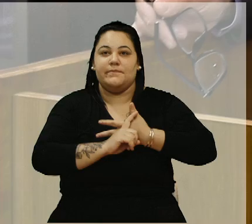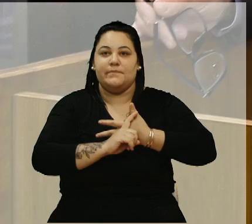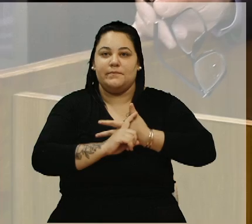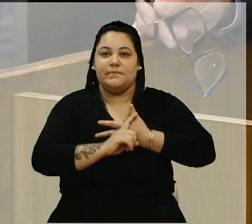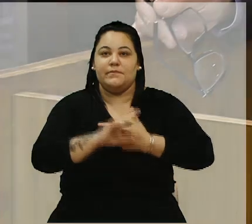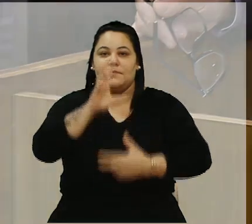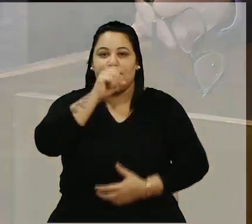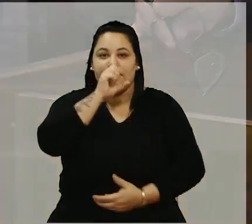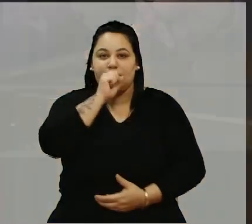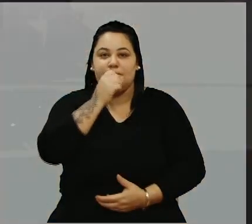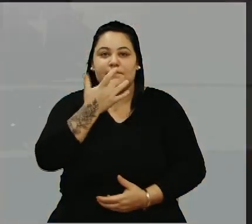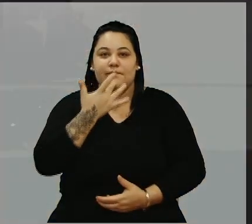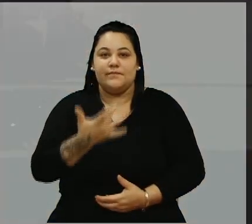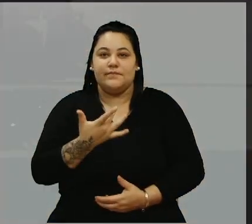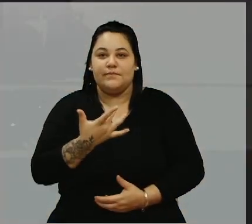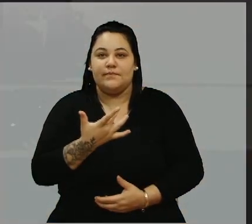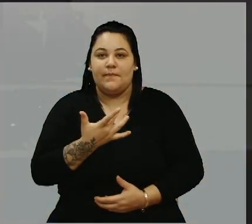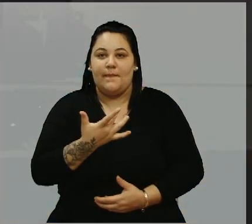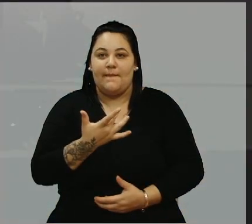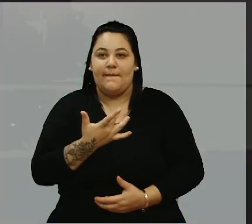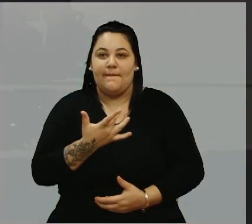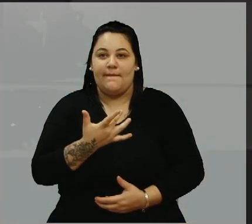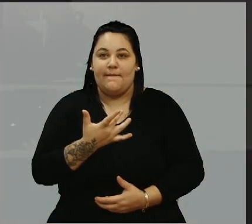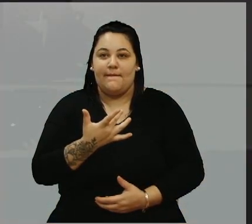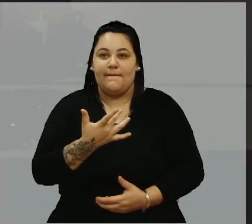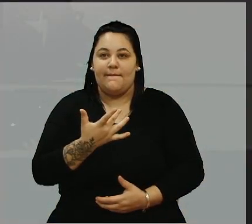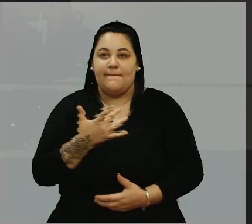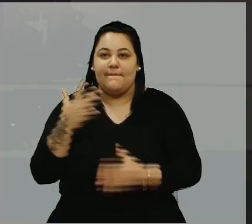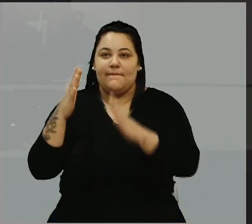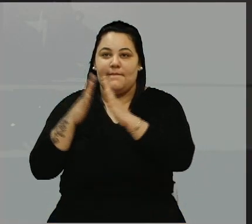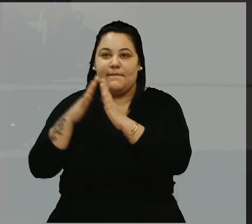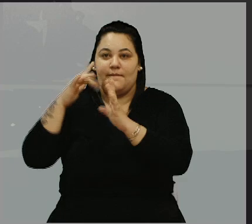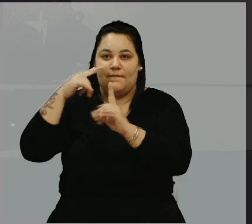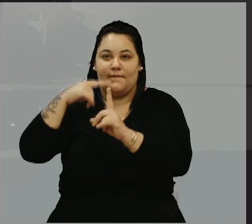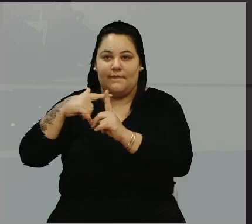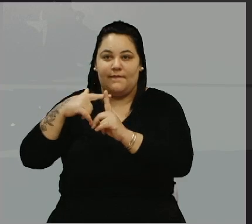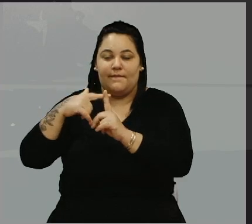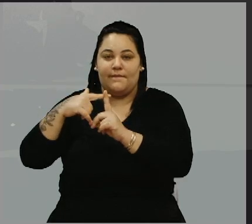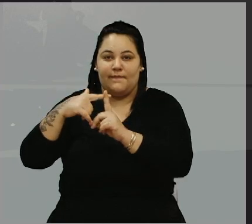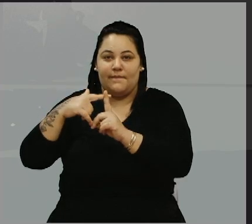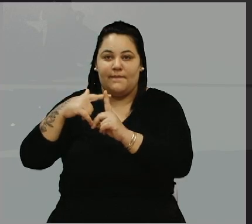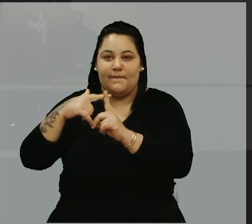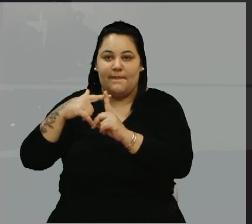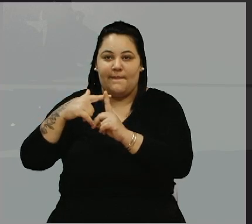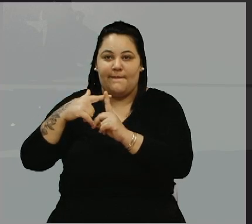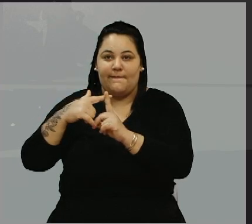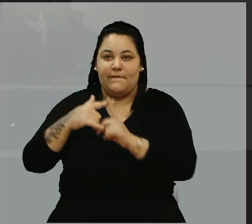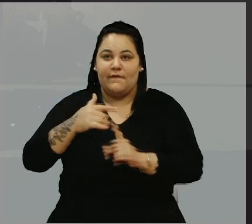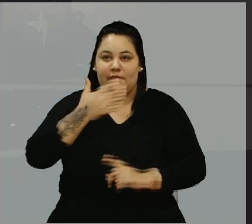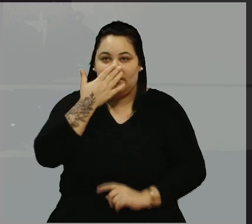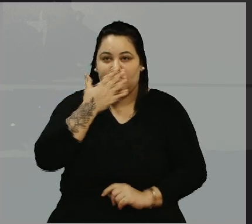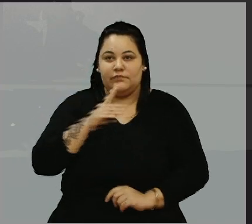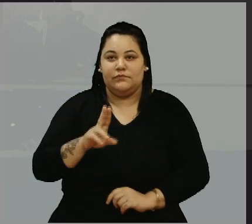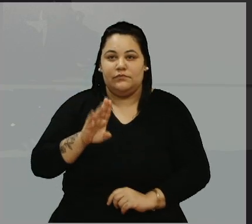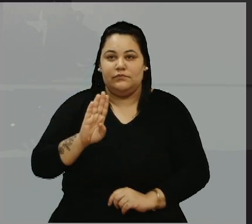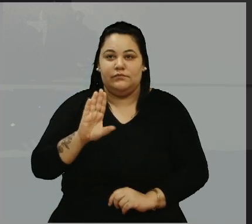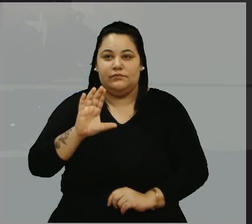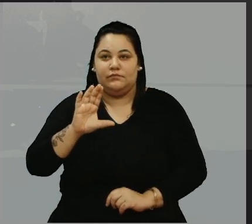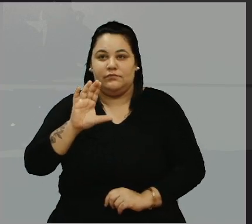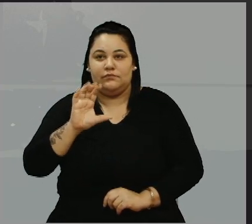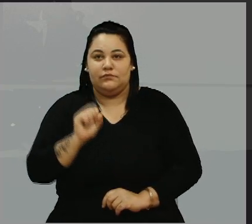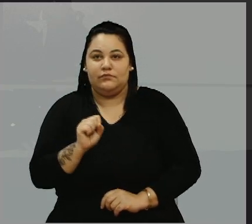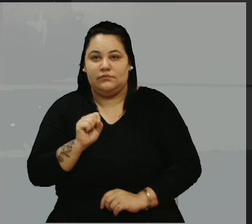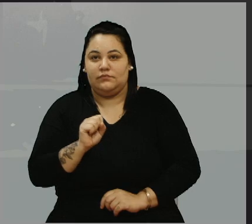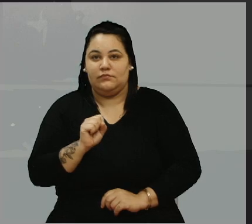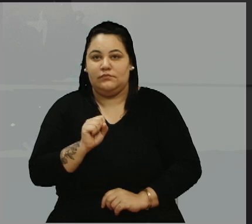sábado de tarde na igreja, em frente ao UBS